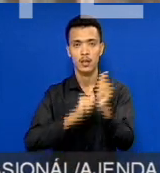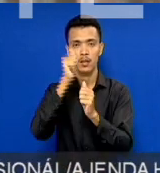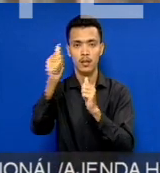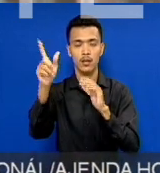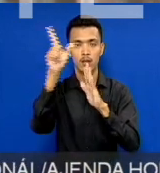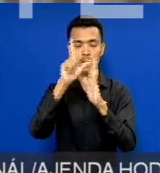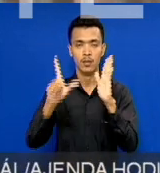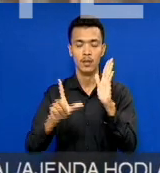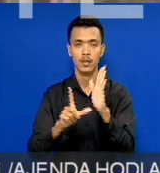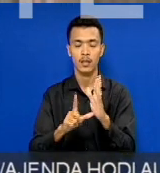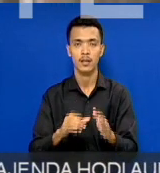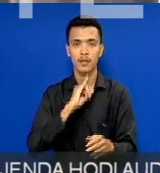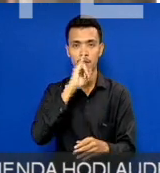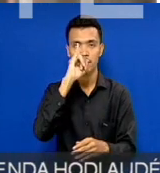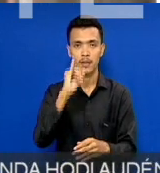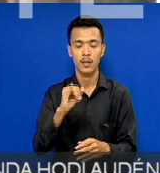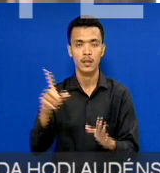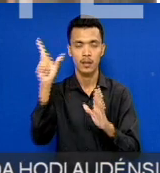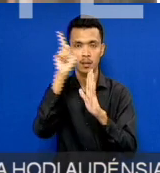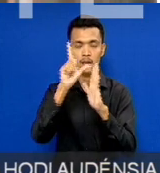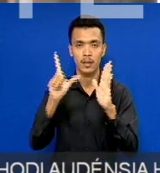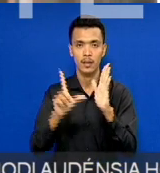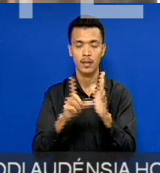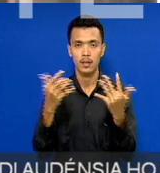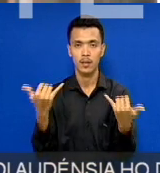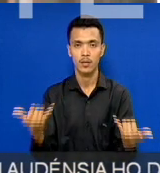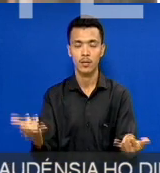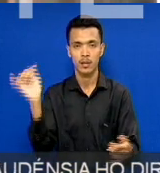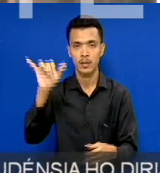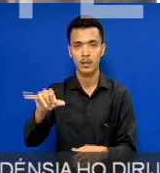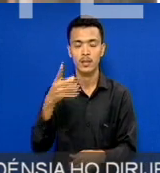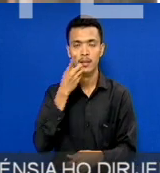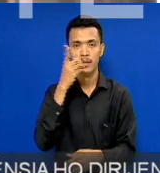halo maka primeiro maka li uhin sir dehan li